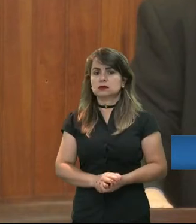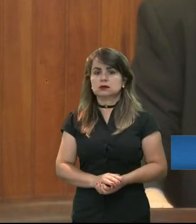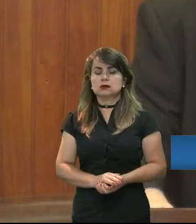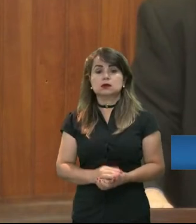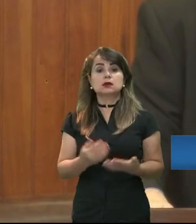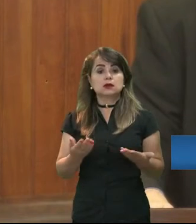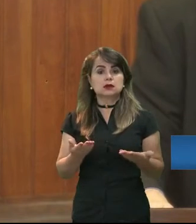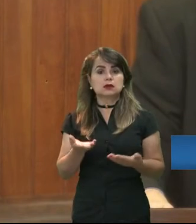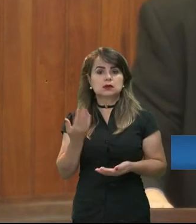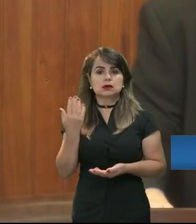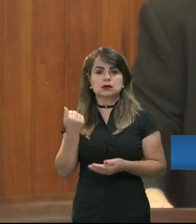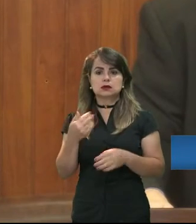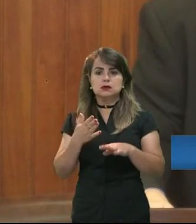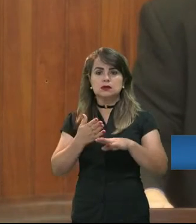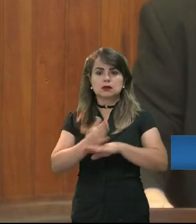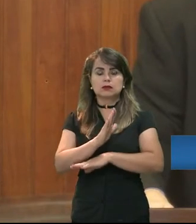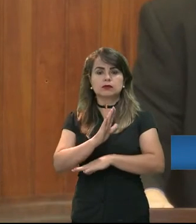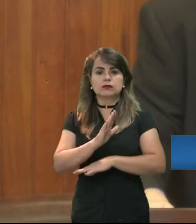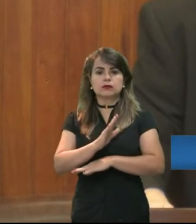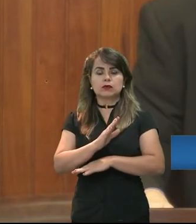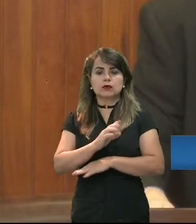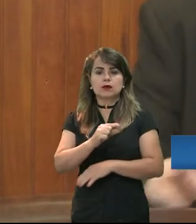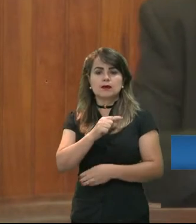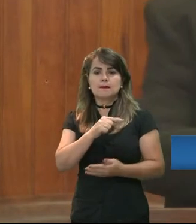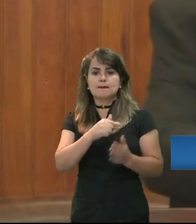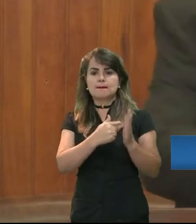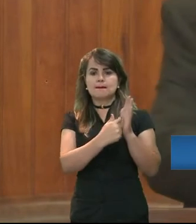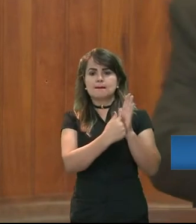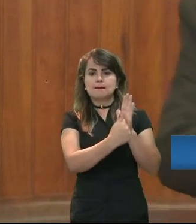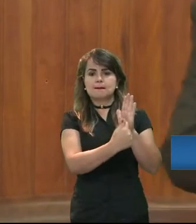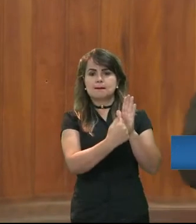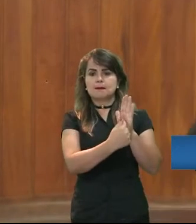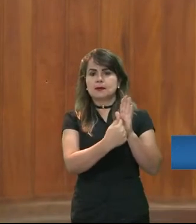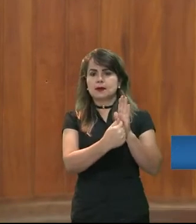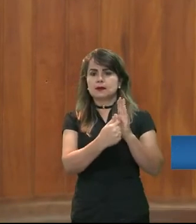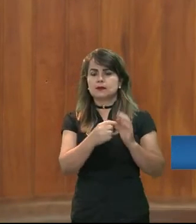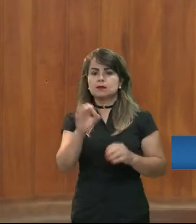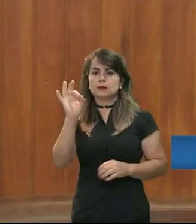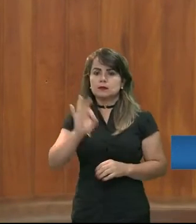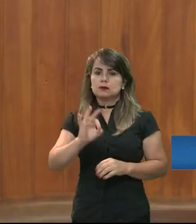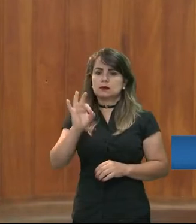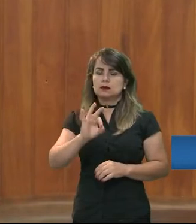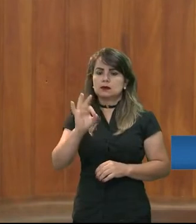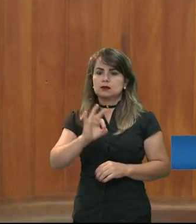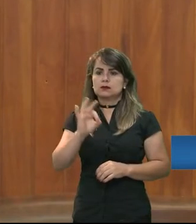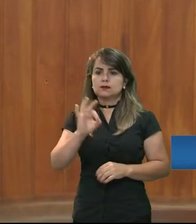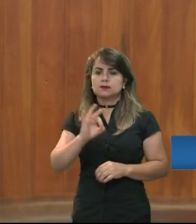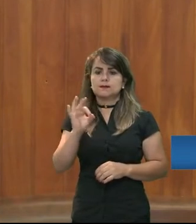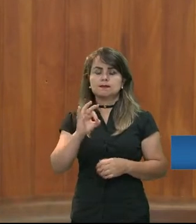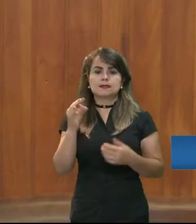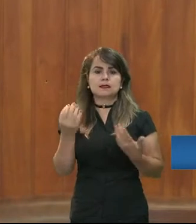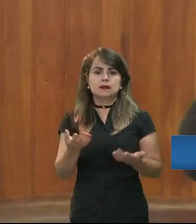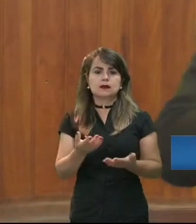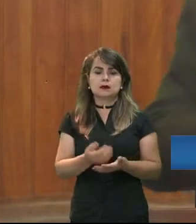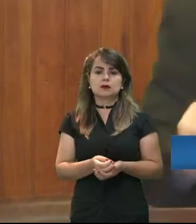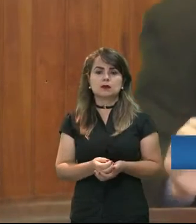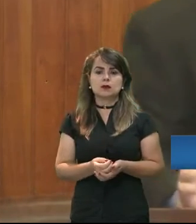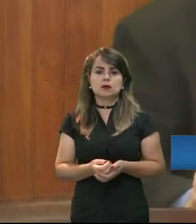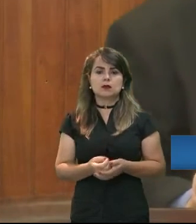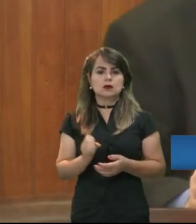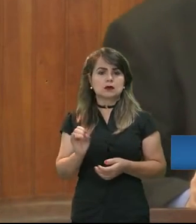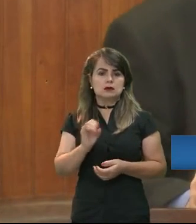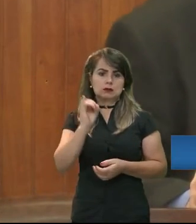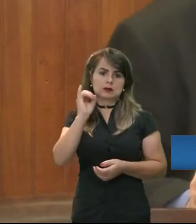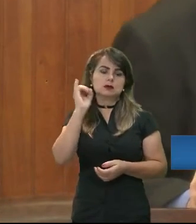Eu aprovei e foi aprovado com 0,5%. Eu fiz mais 2 alterações que não tenho nem tempo para declinar, de menor importância, mas também